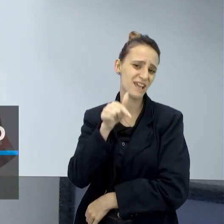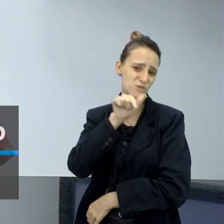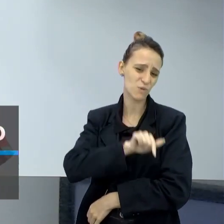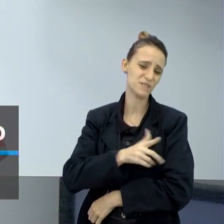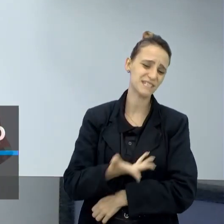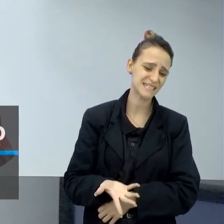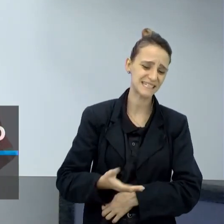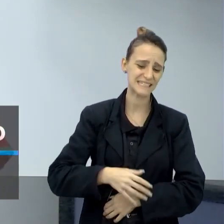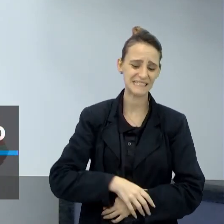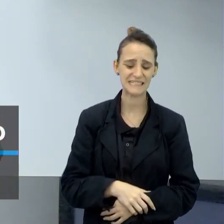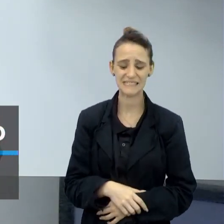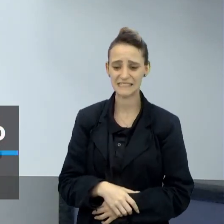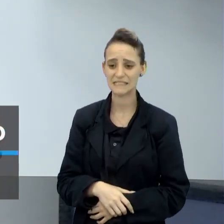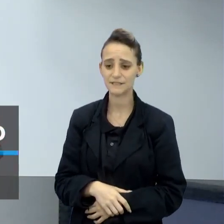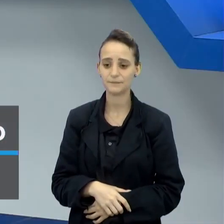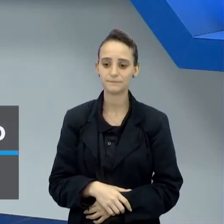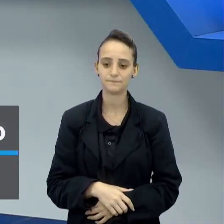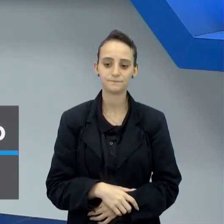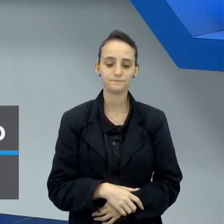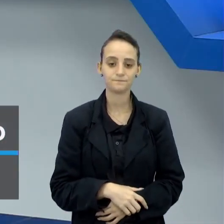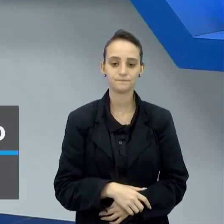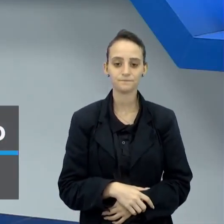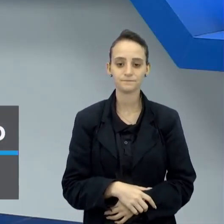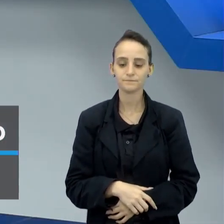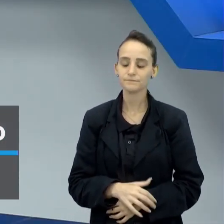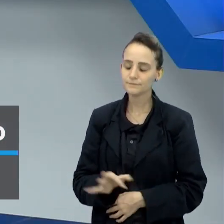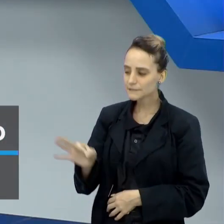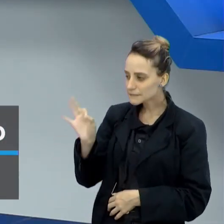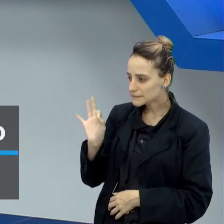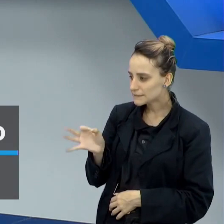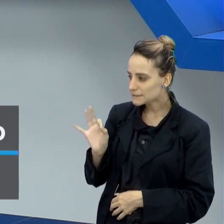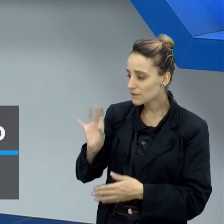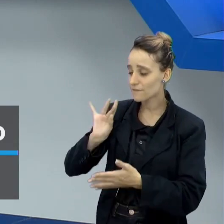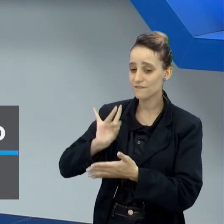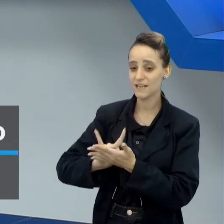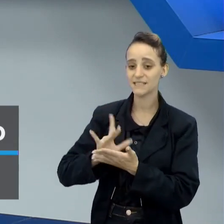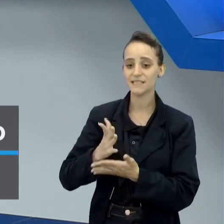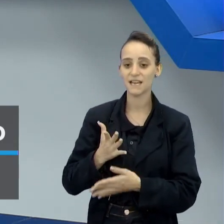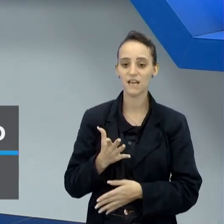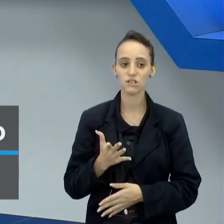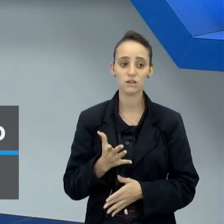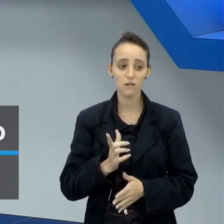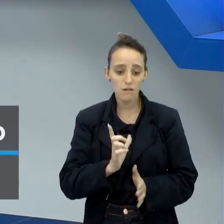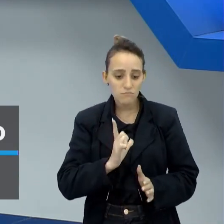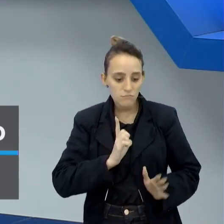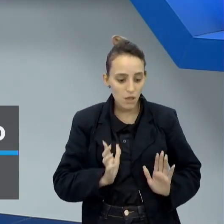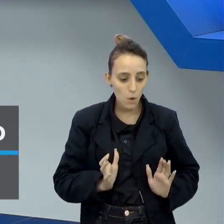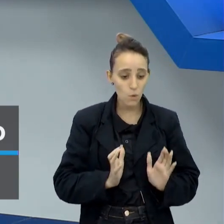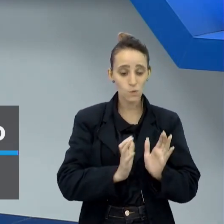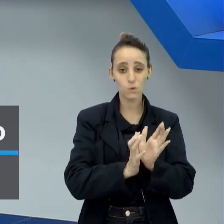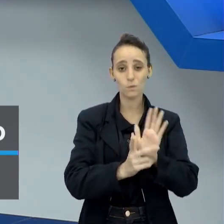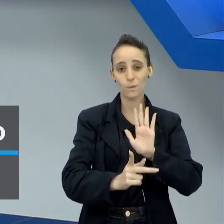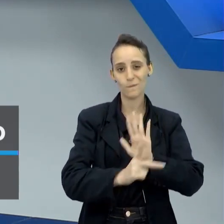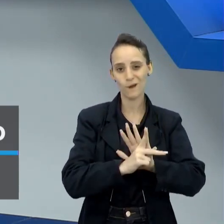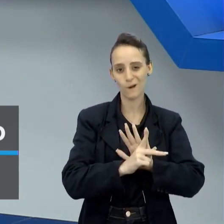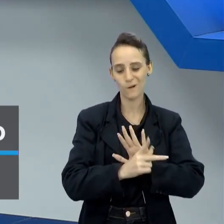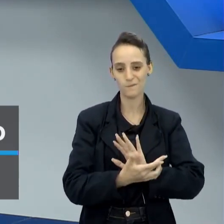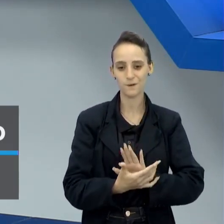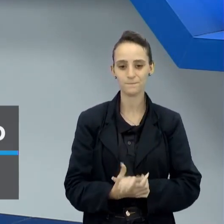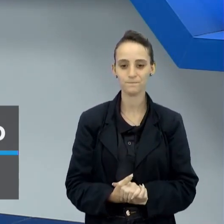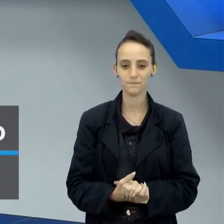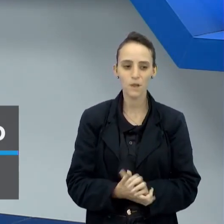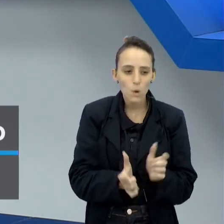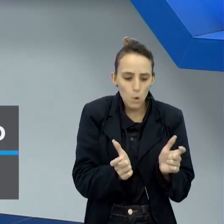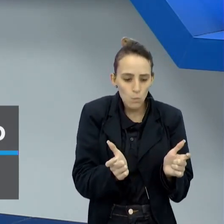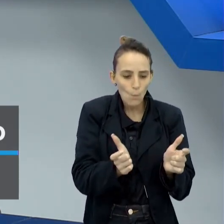mínimo, né? Muito. E esse fato, nós estamos encontrando um grupo, né? Um grupo, uma